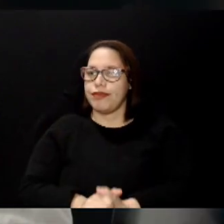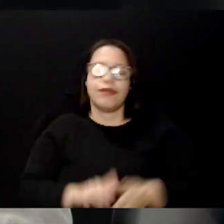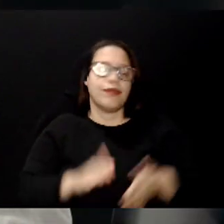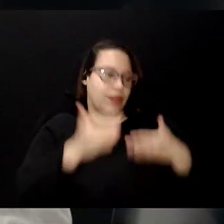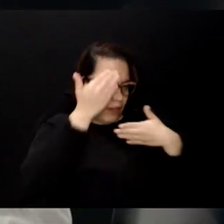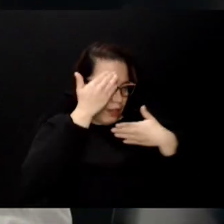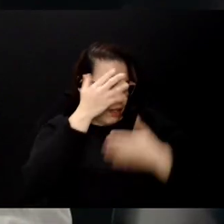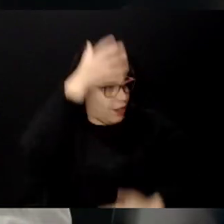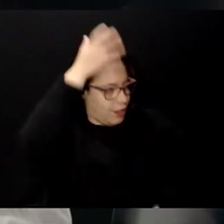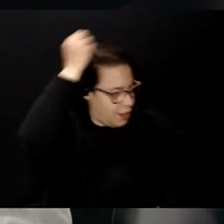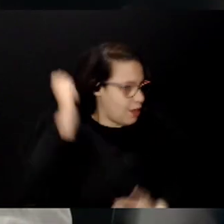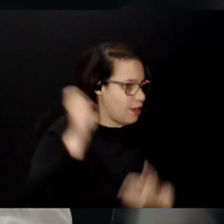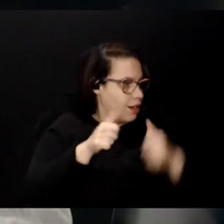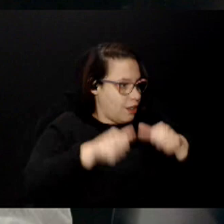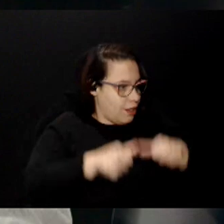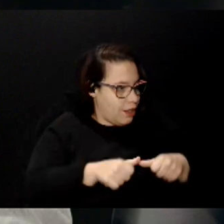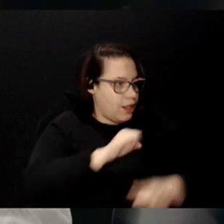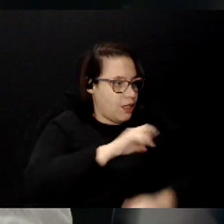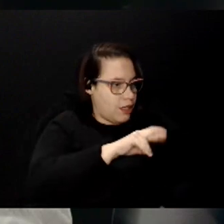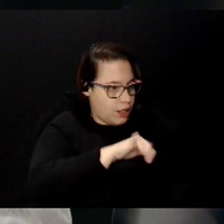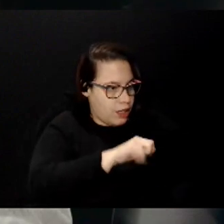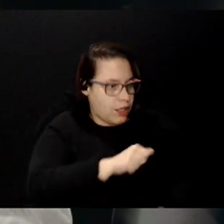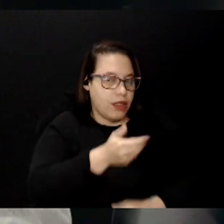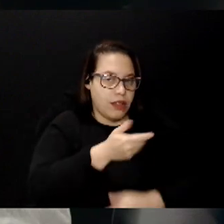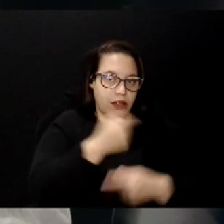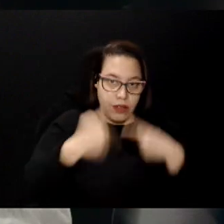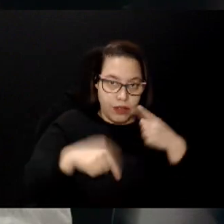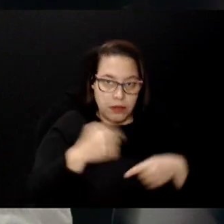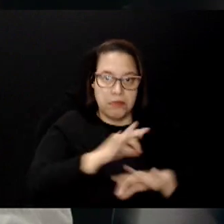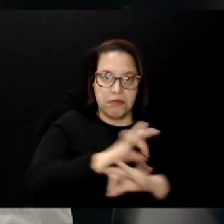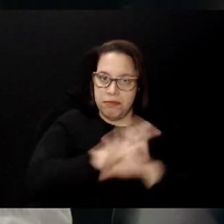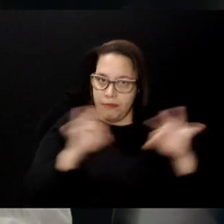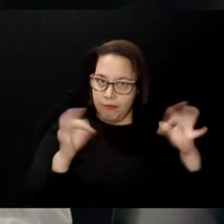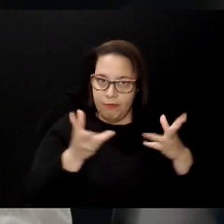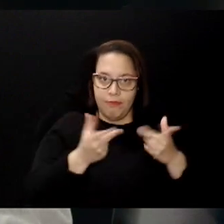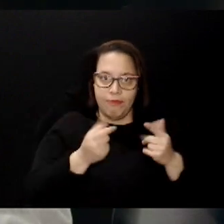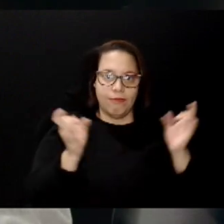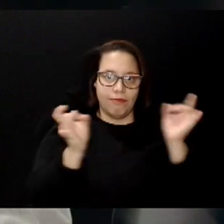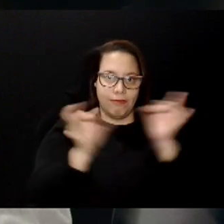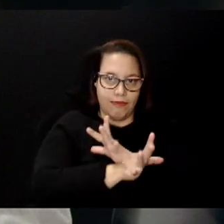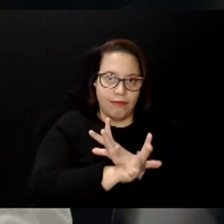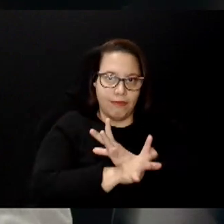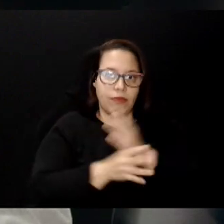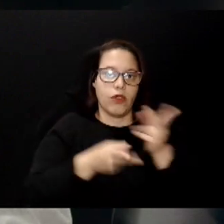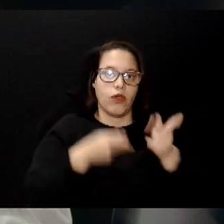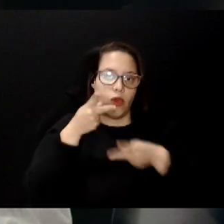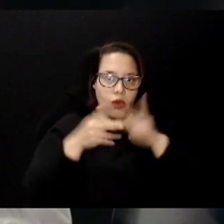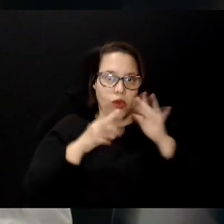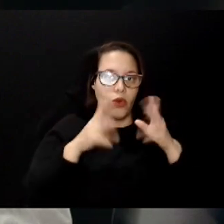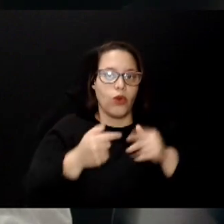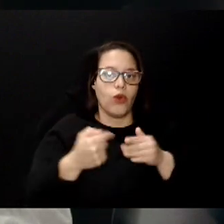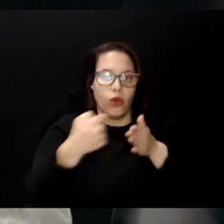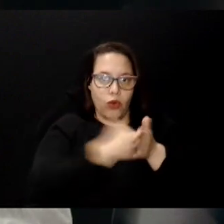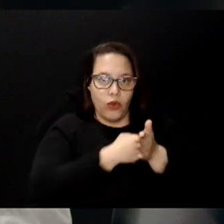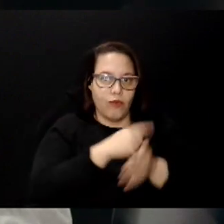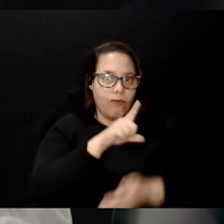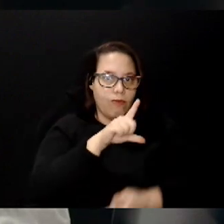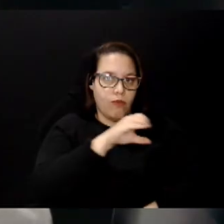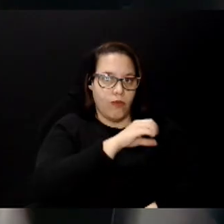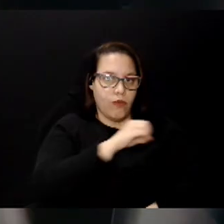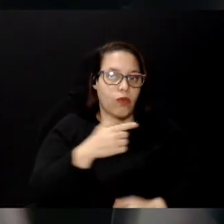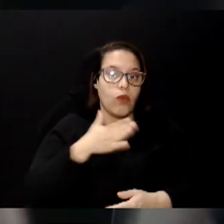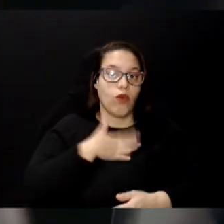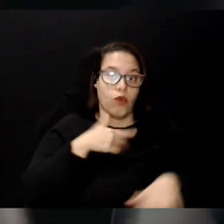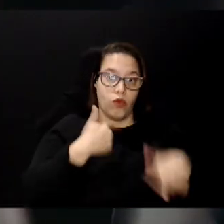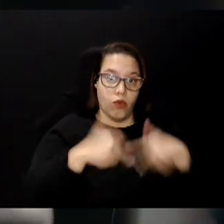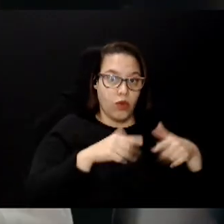obrigado, Soraya, pela discussão super rica. Vou terminar deixando um recado aqui. Todo mundo me pergunta assim, Léo, meu trabalho vai sumir, meu trabalho